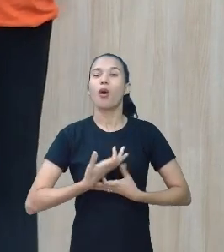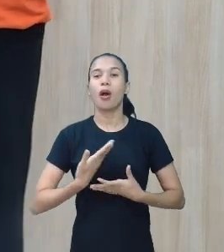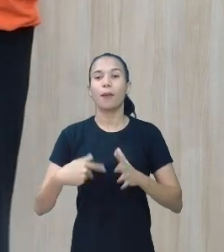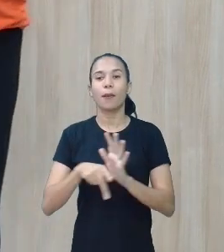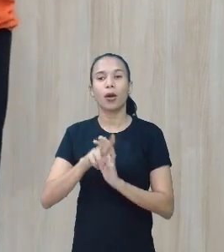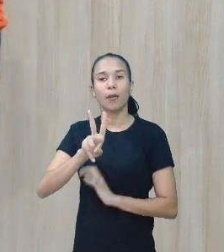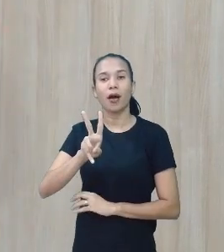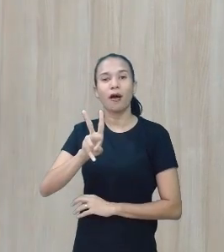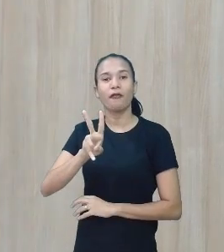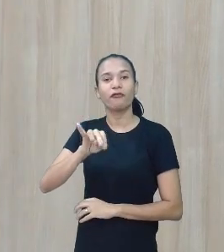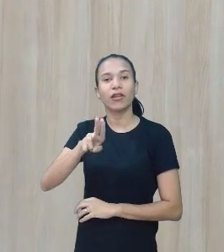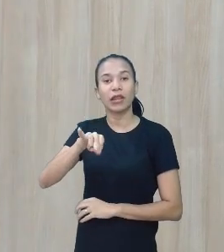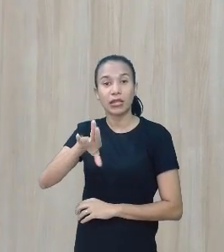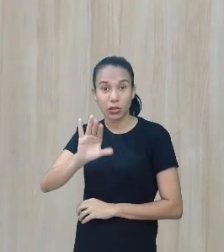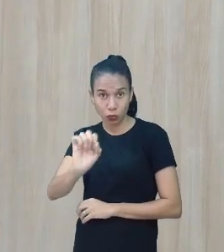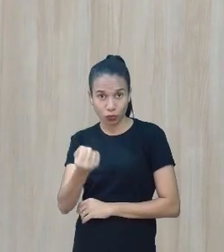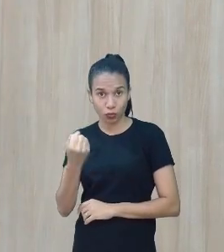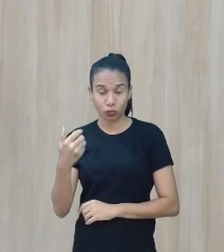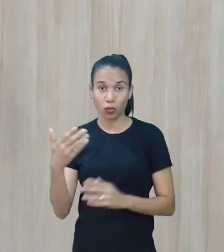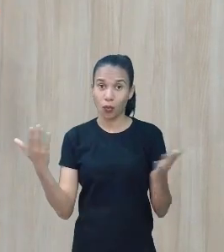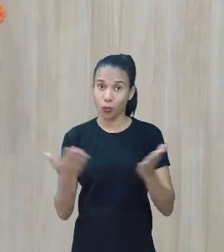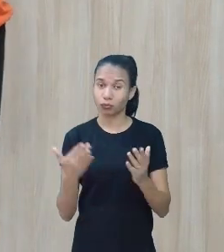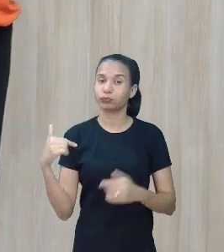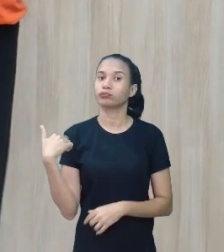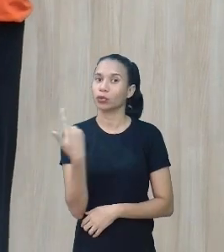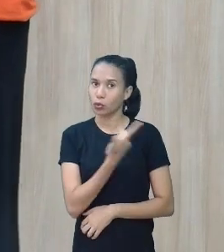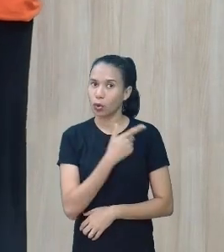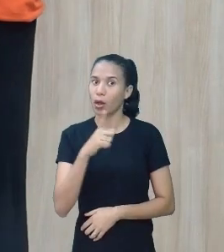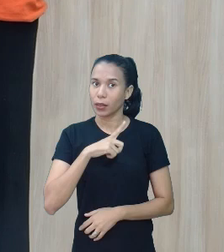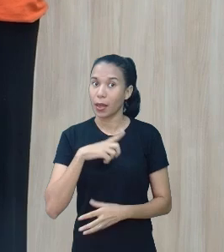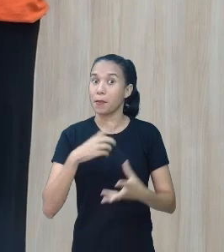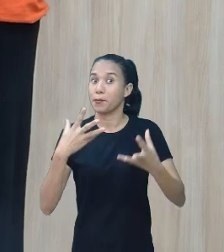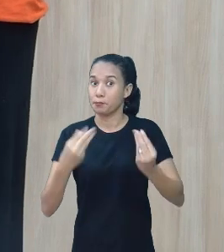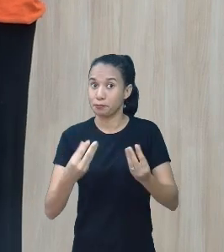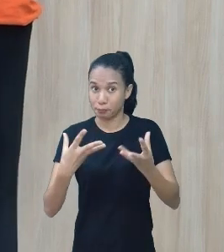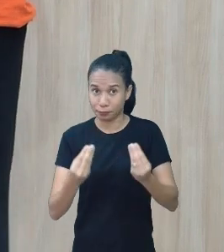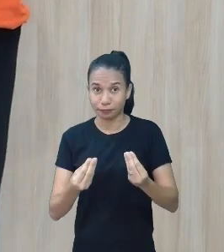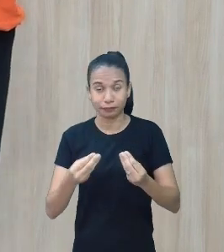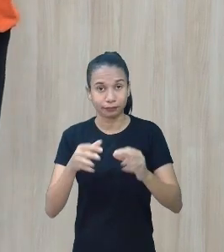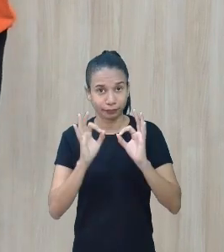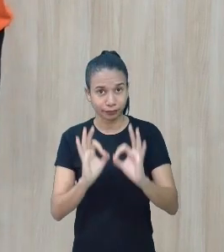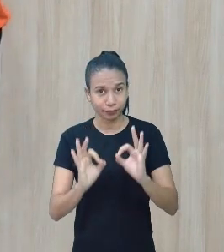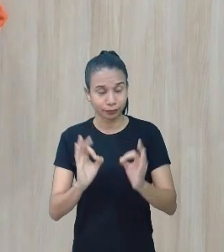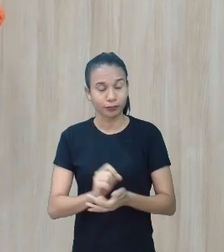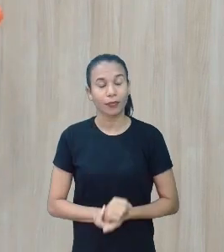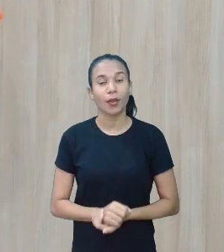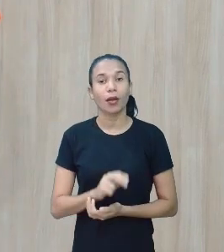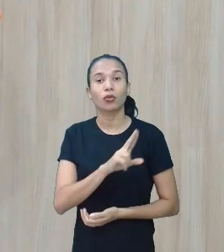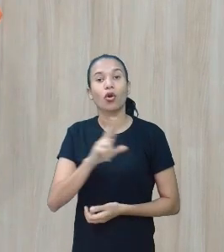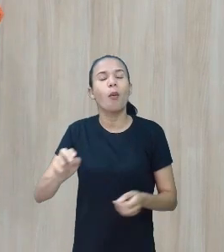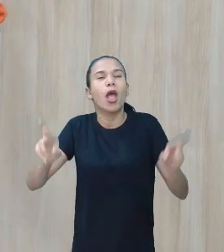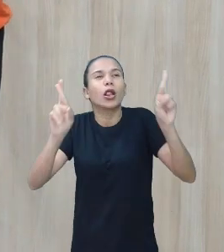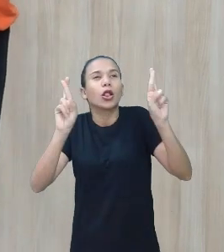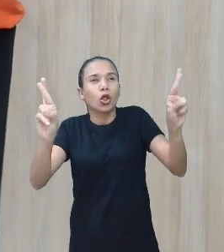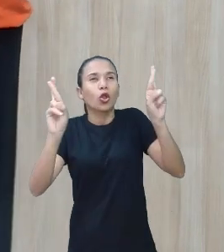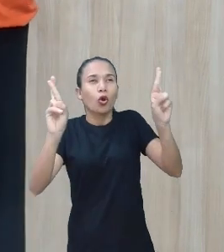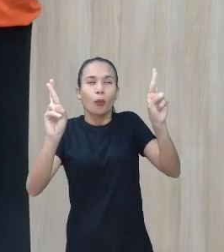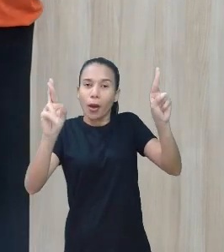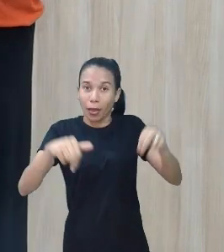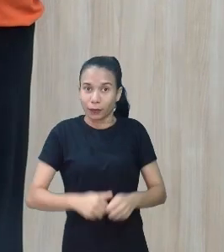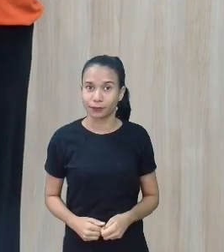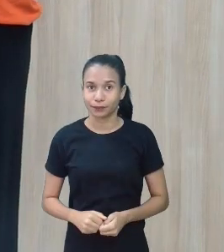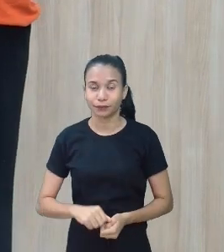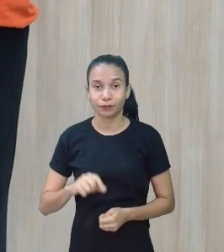Vinícius de Moraes. Hoje a gente vai trabalhar bastante com Vinícius de Moraes, tá? O poema dele é Tomara,